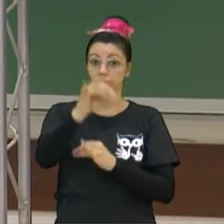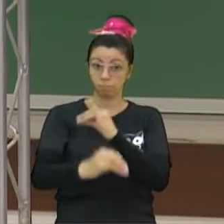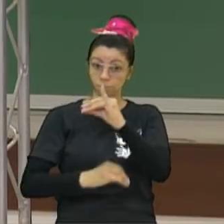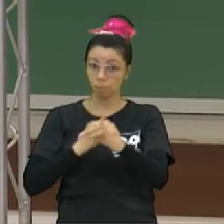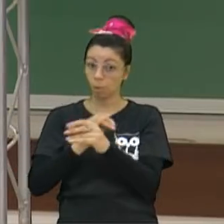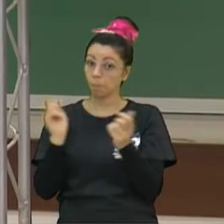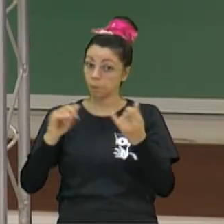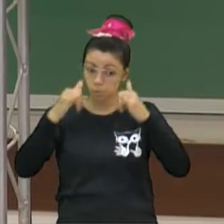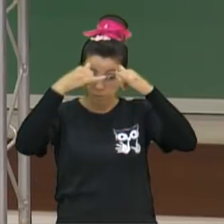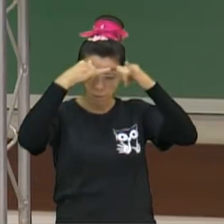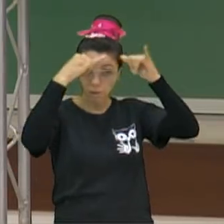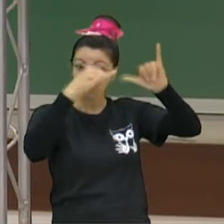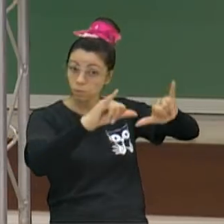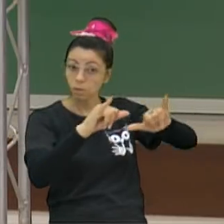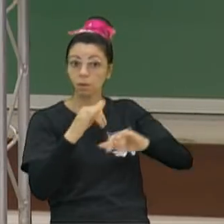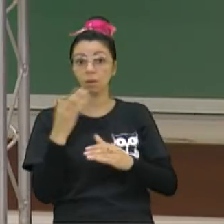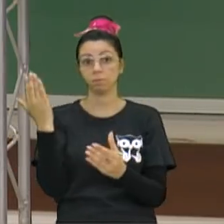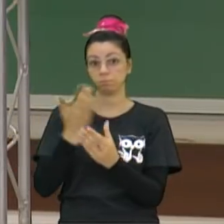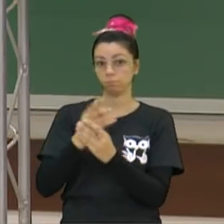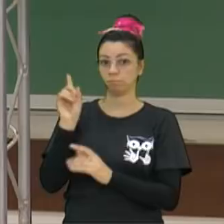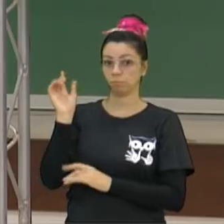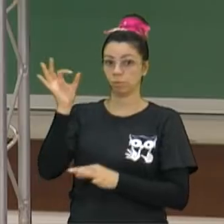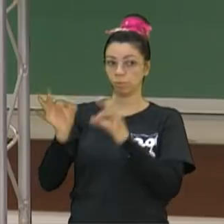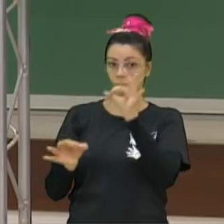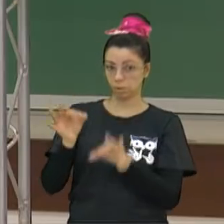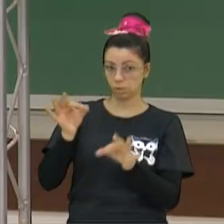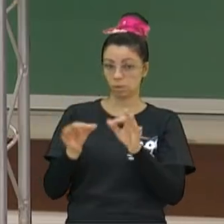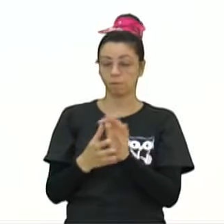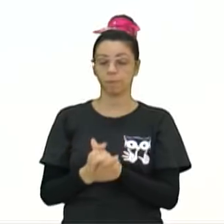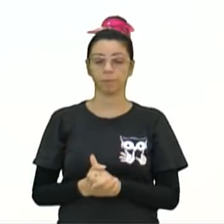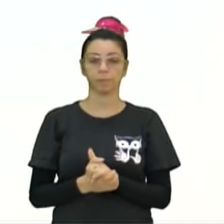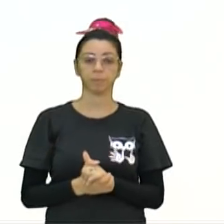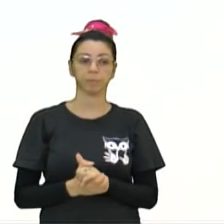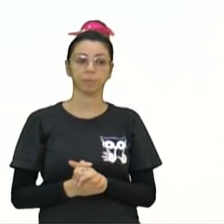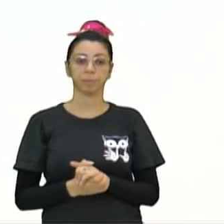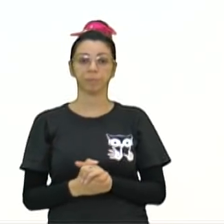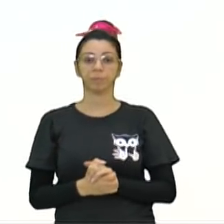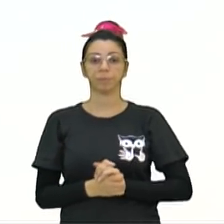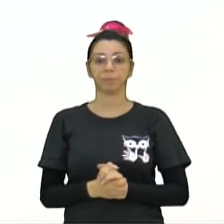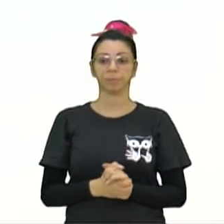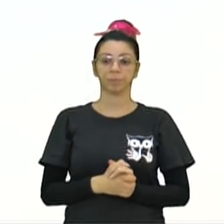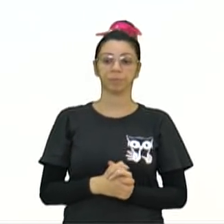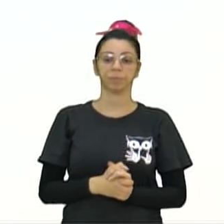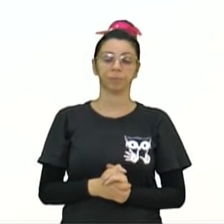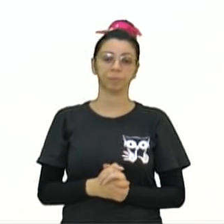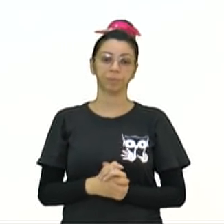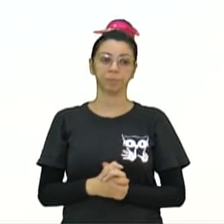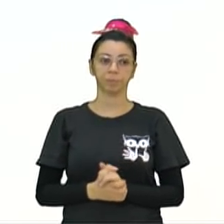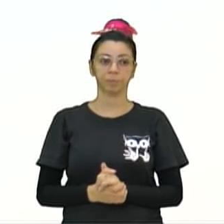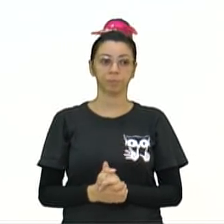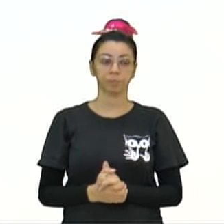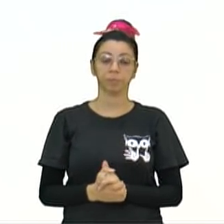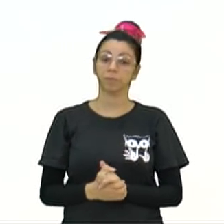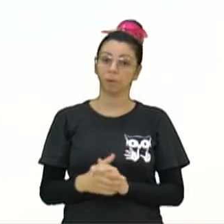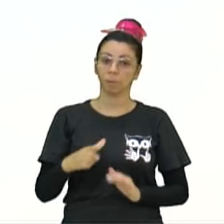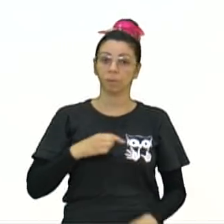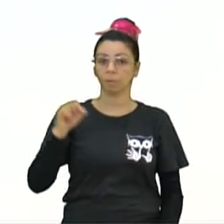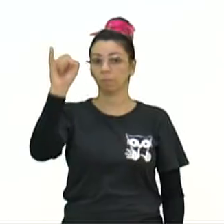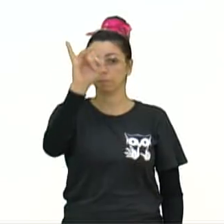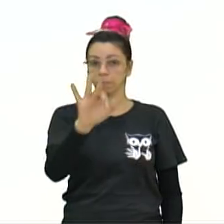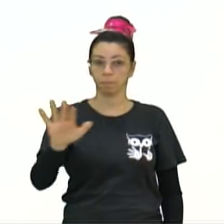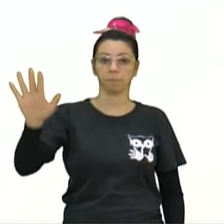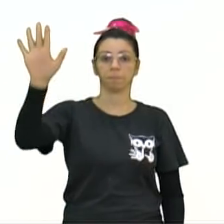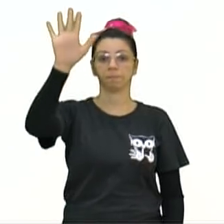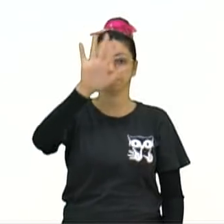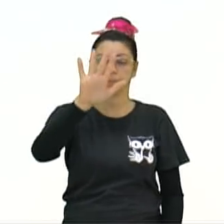evitar aí possíveis demandas judiciais, certo? Então, aqui a gente tem uma imagem, né? A gente